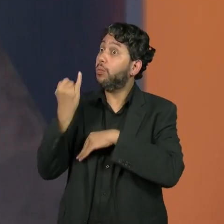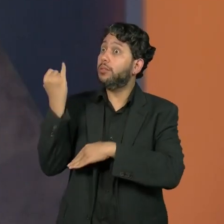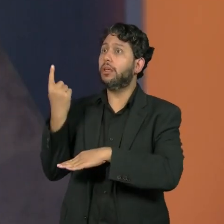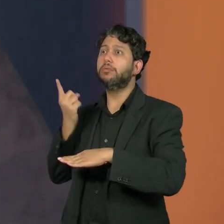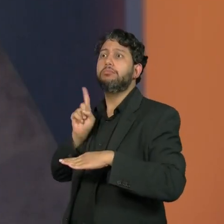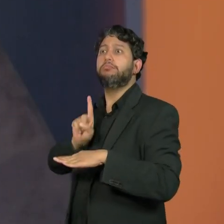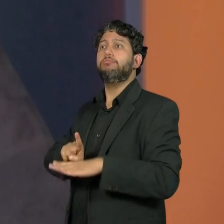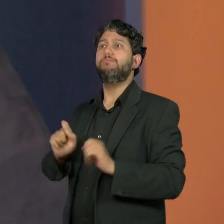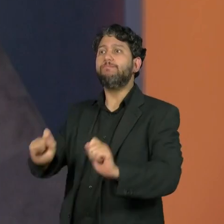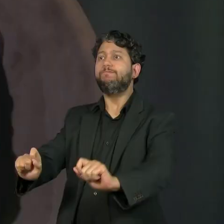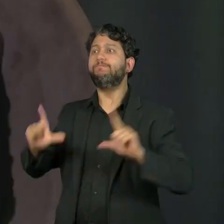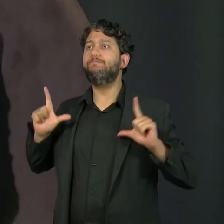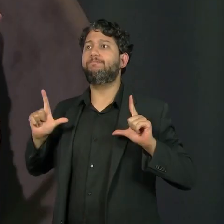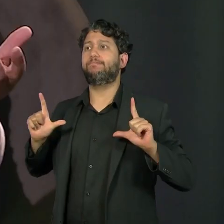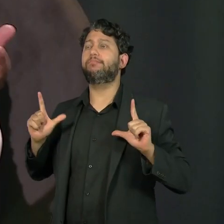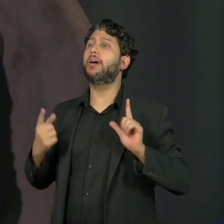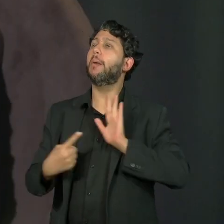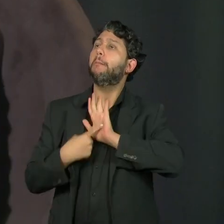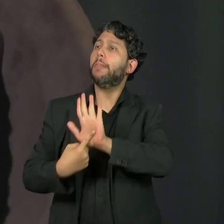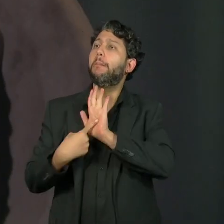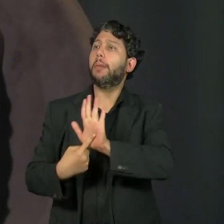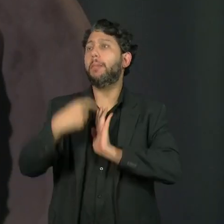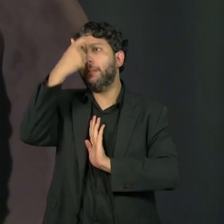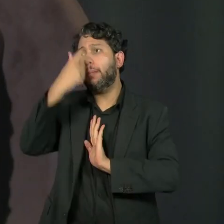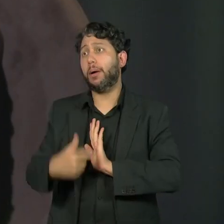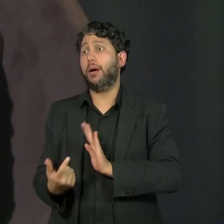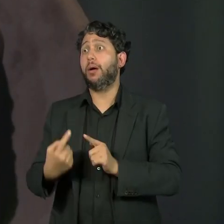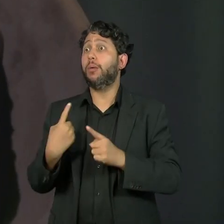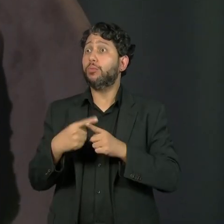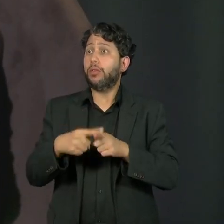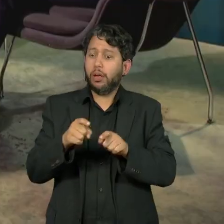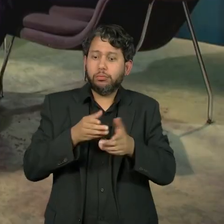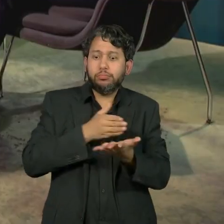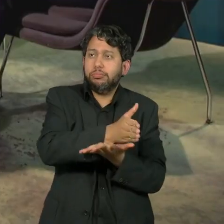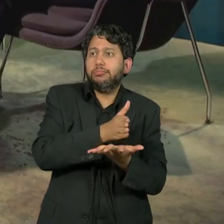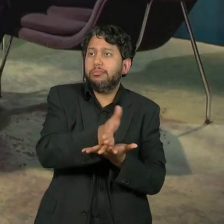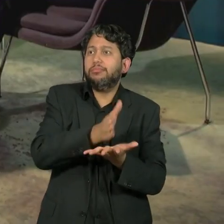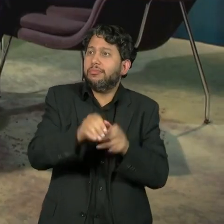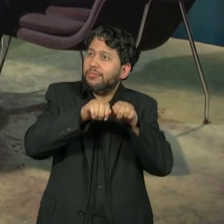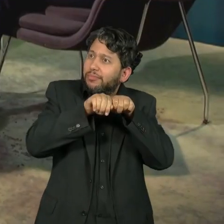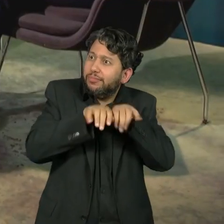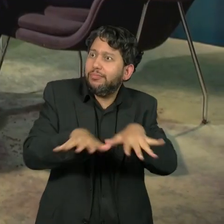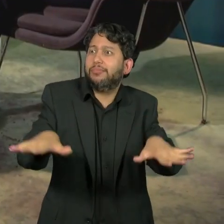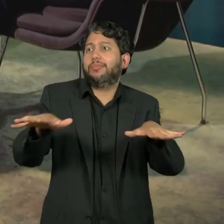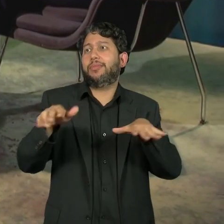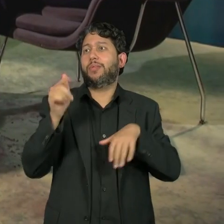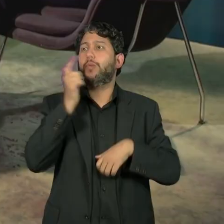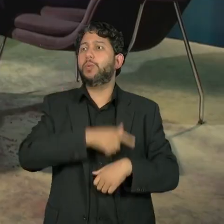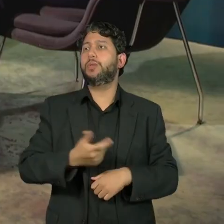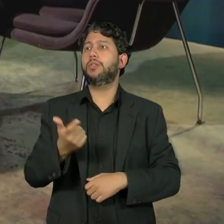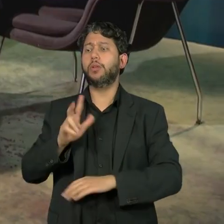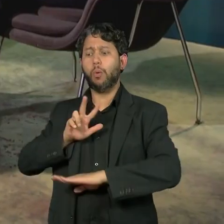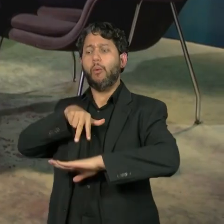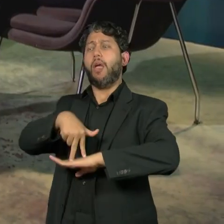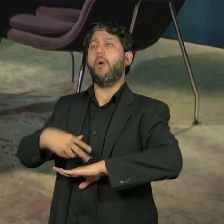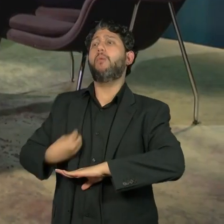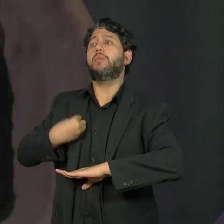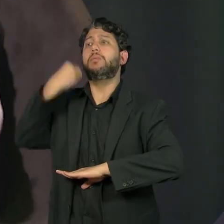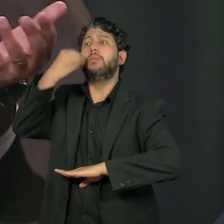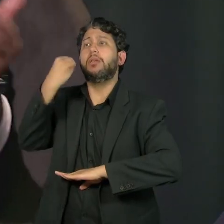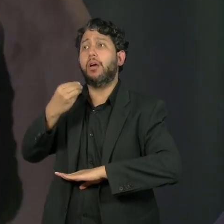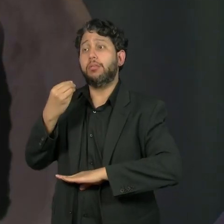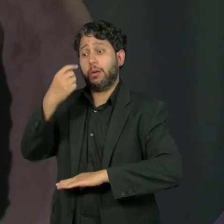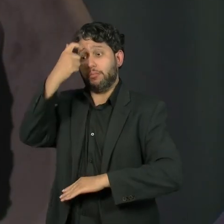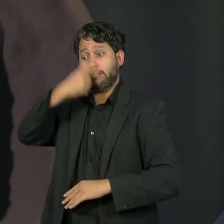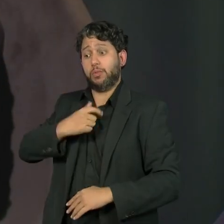nós temos uma dispersão e uma diversidade nas mídias em que nós podemos construir esses espaços de fala e contar do nosso jeito.